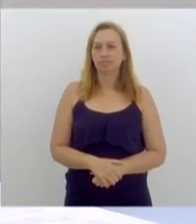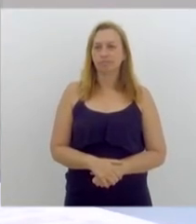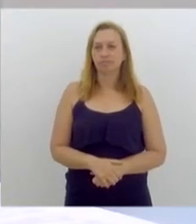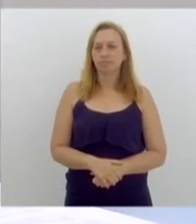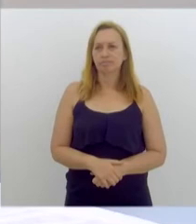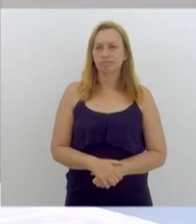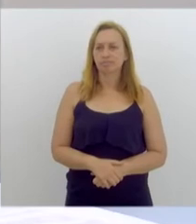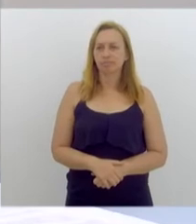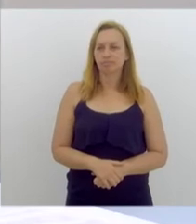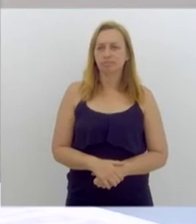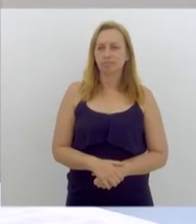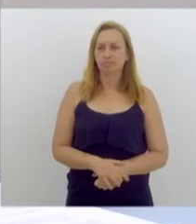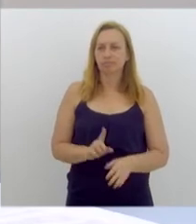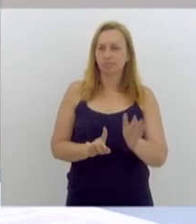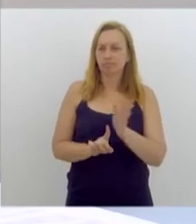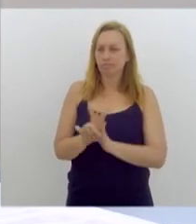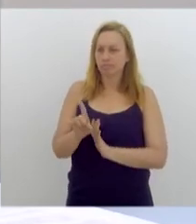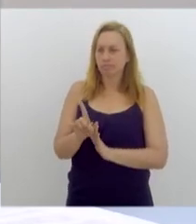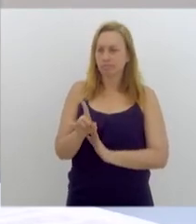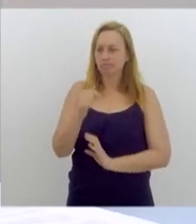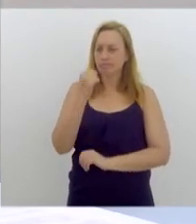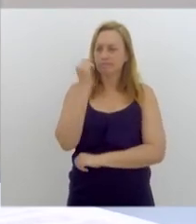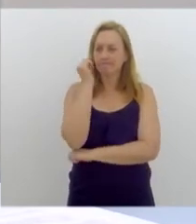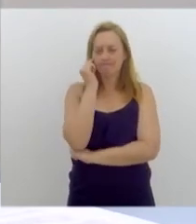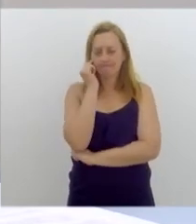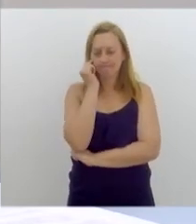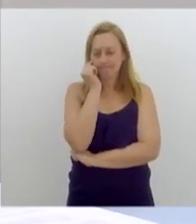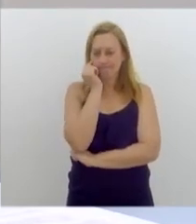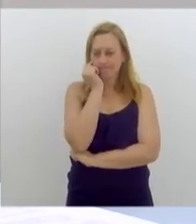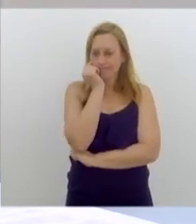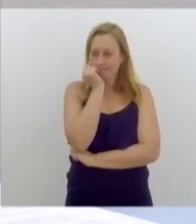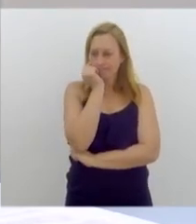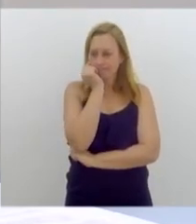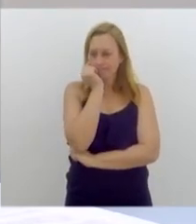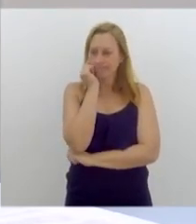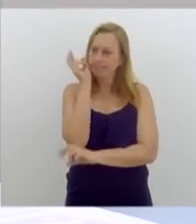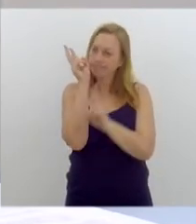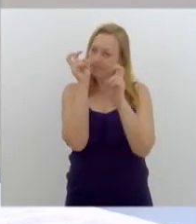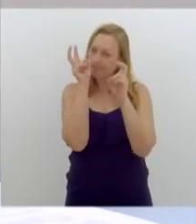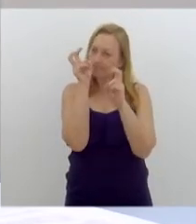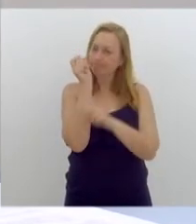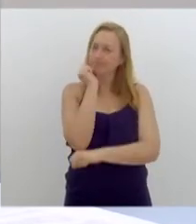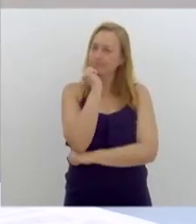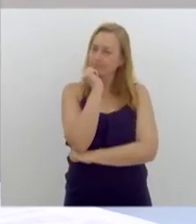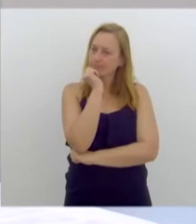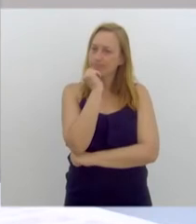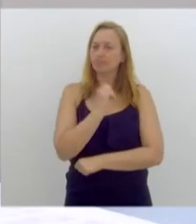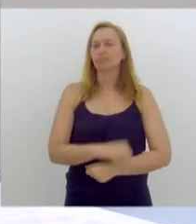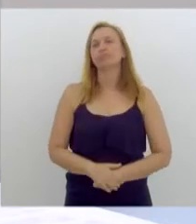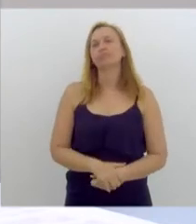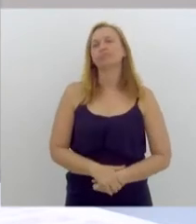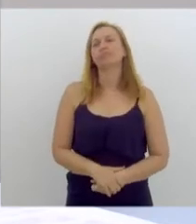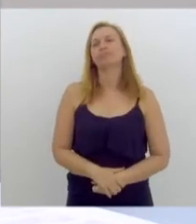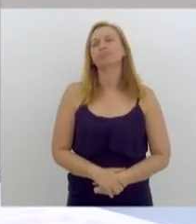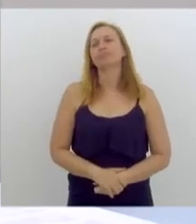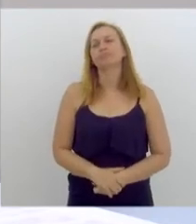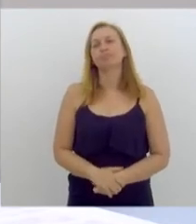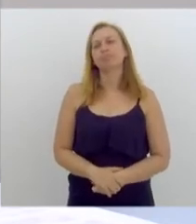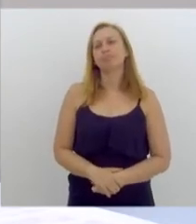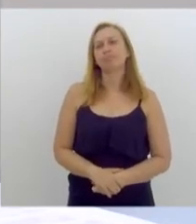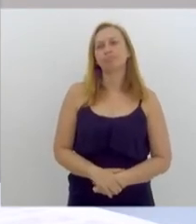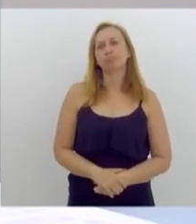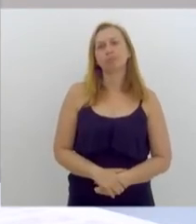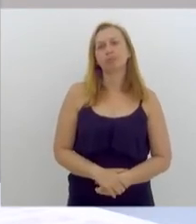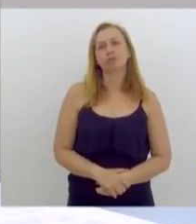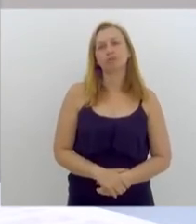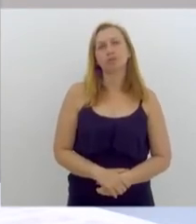queria fazer uma pergunta em cima que essa questão é o